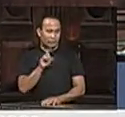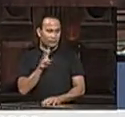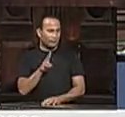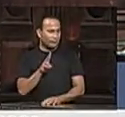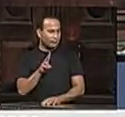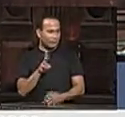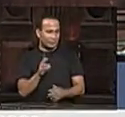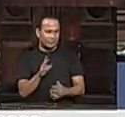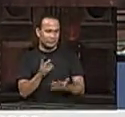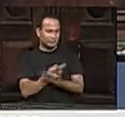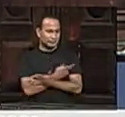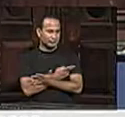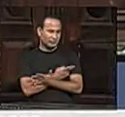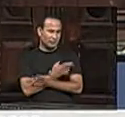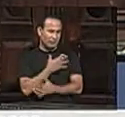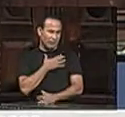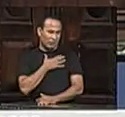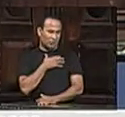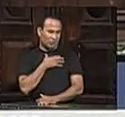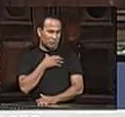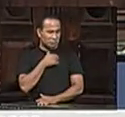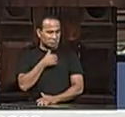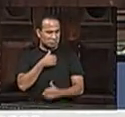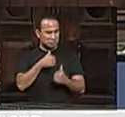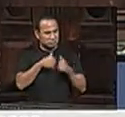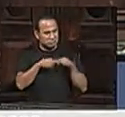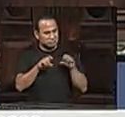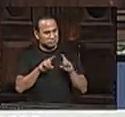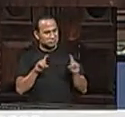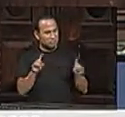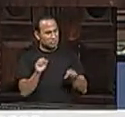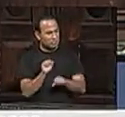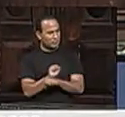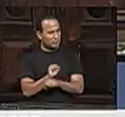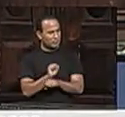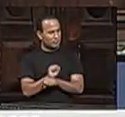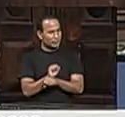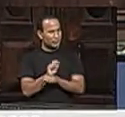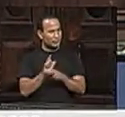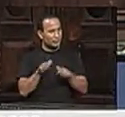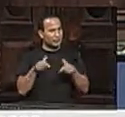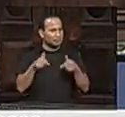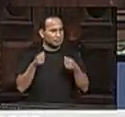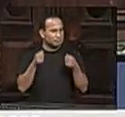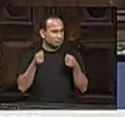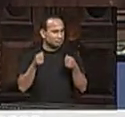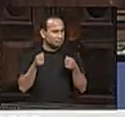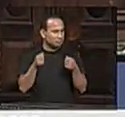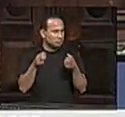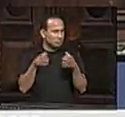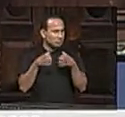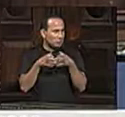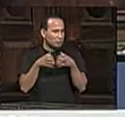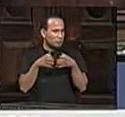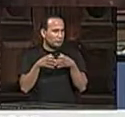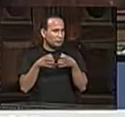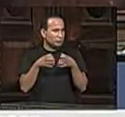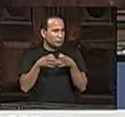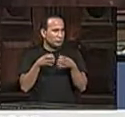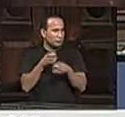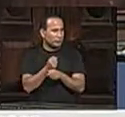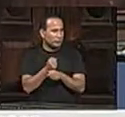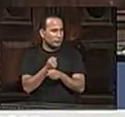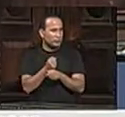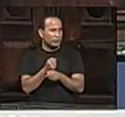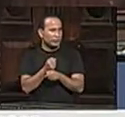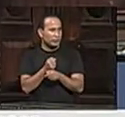acontecendo. Então eu estou, nesse momento, aguardando uma manifestação do Tribunal de Contas, com relação a